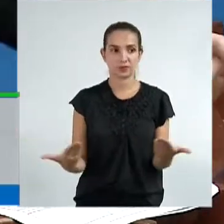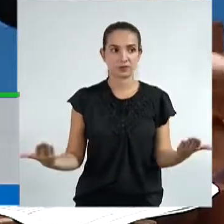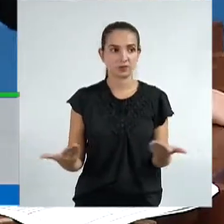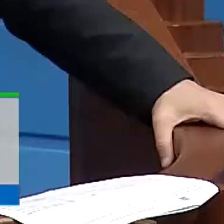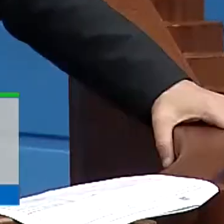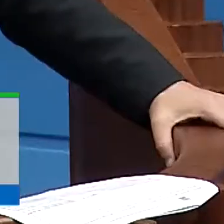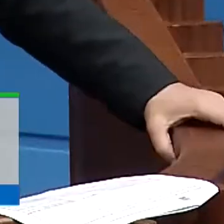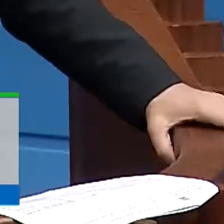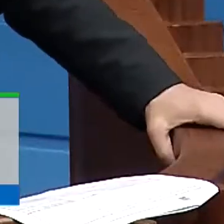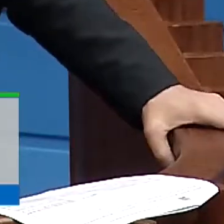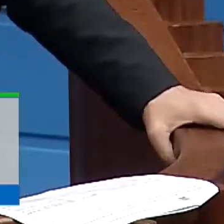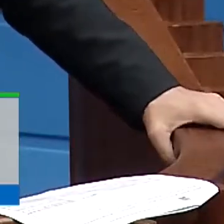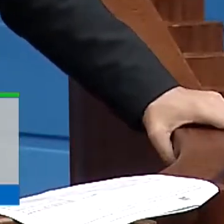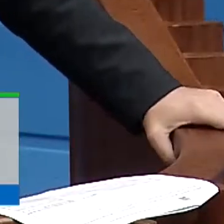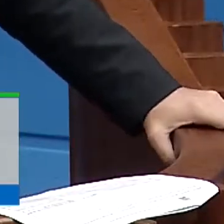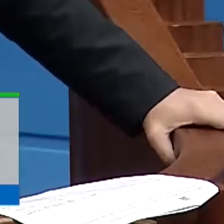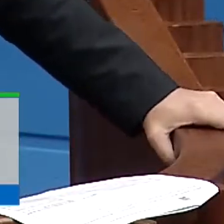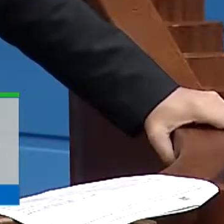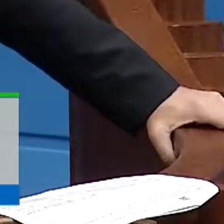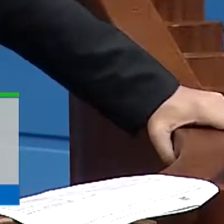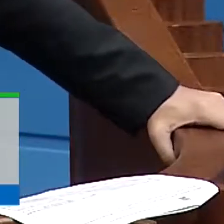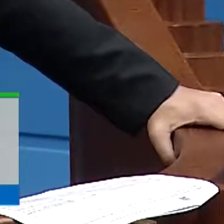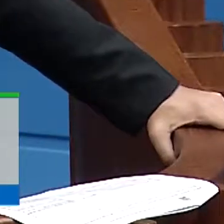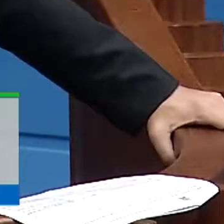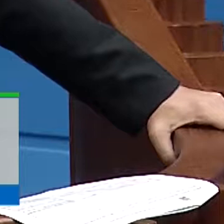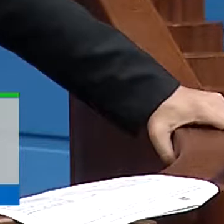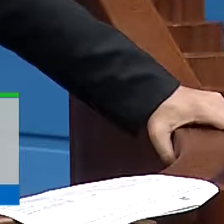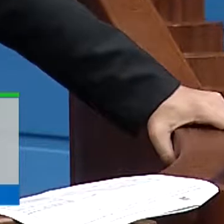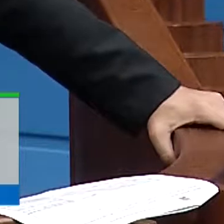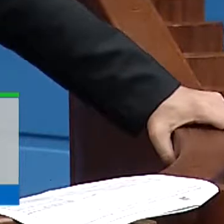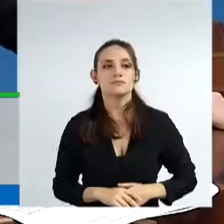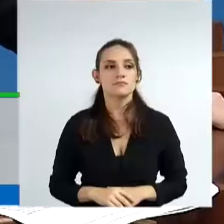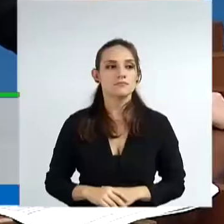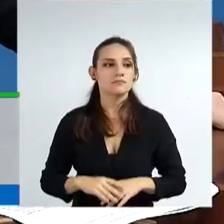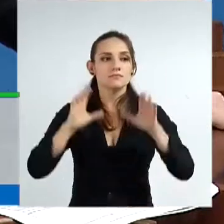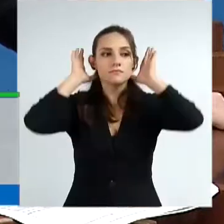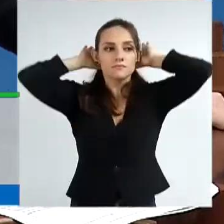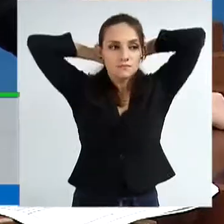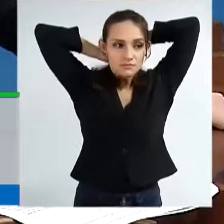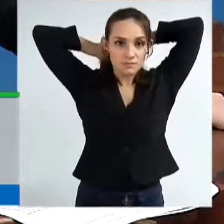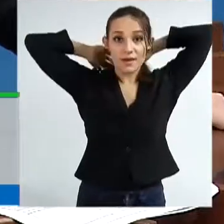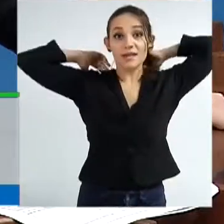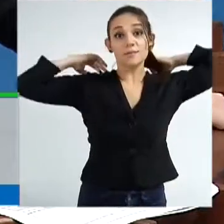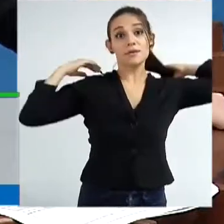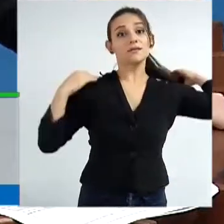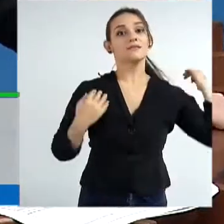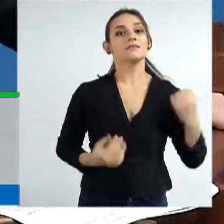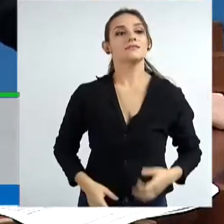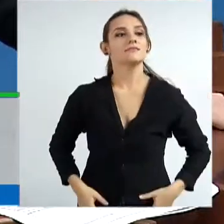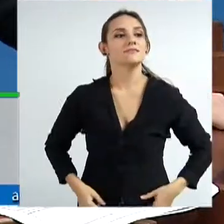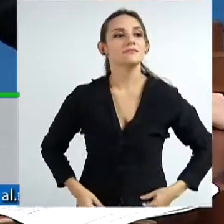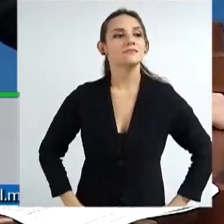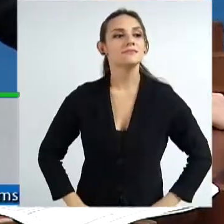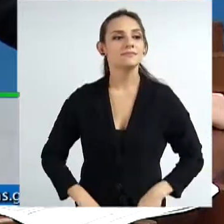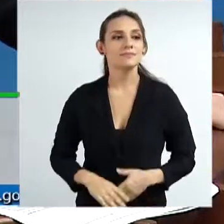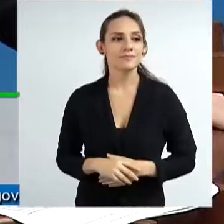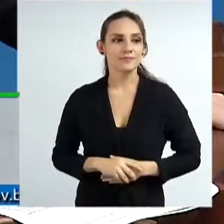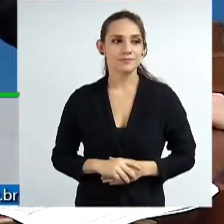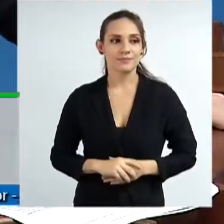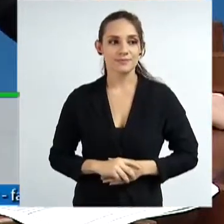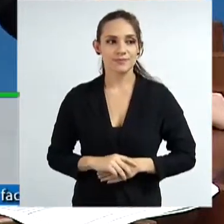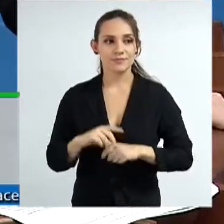que é motivo dessa moção também, ele apresenta um projeto de lei dito assim, de combate ao